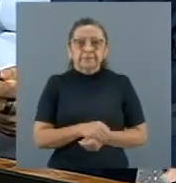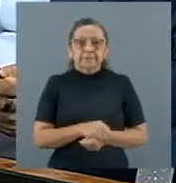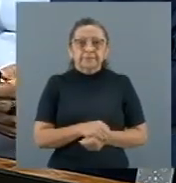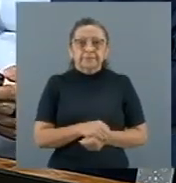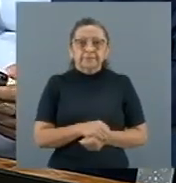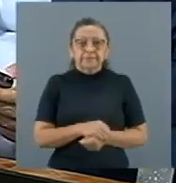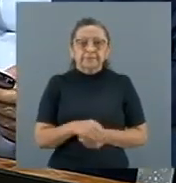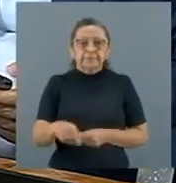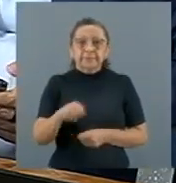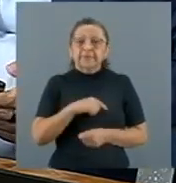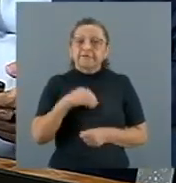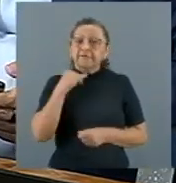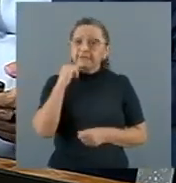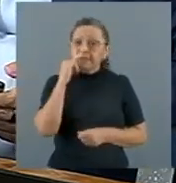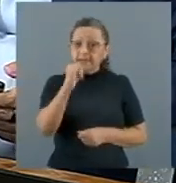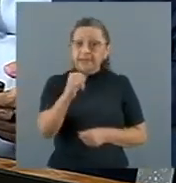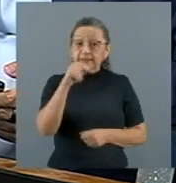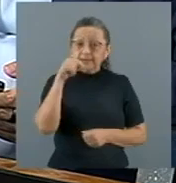faz bem à democracia,